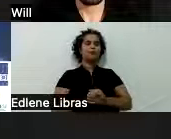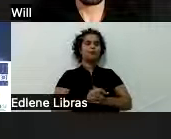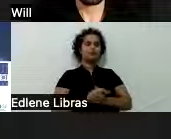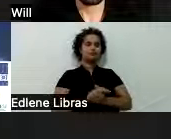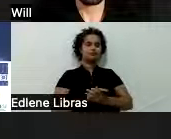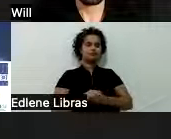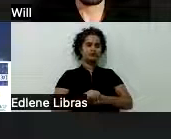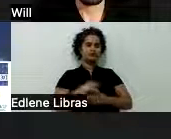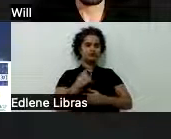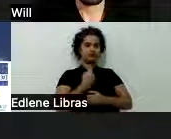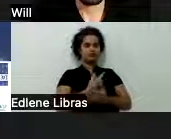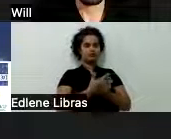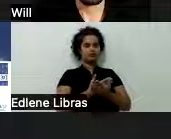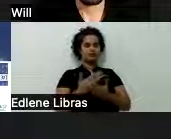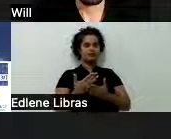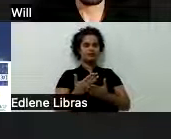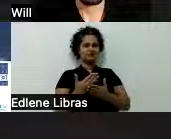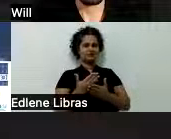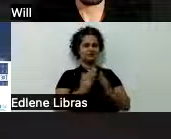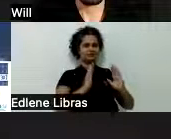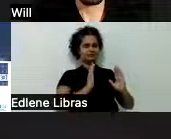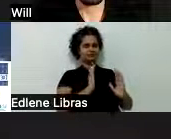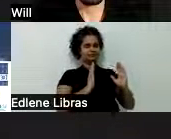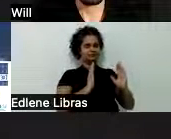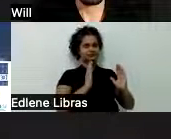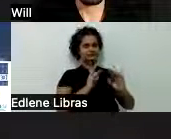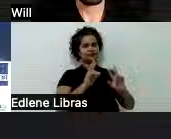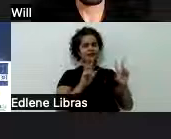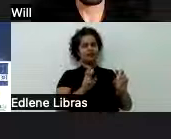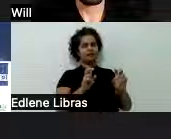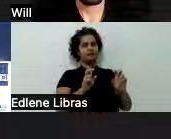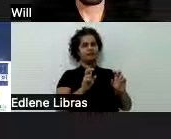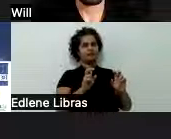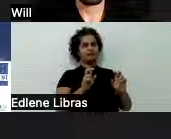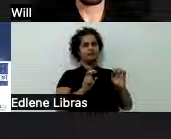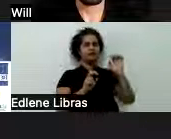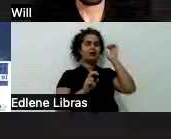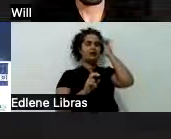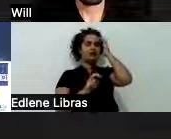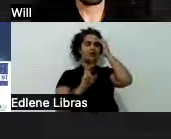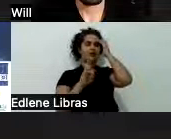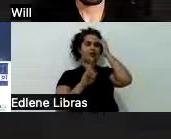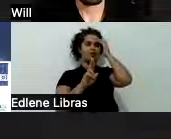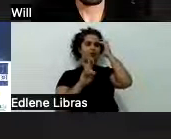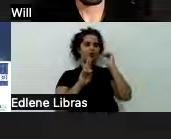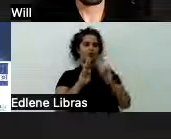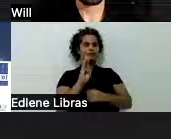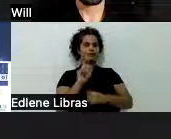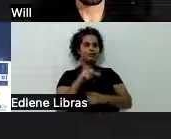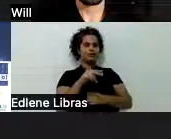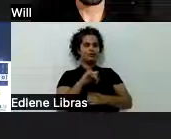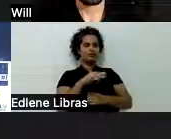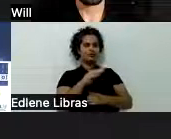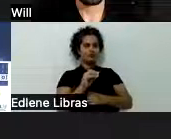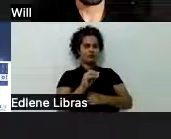a gente começa com uma seção que trata do urbanismo tático, suas características, né, principais,